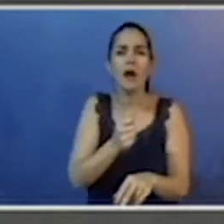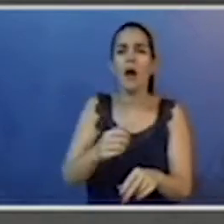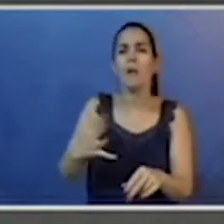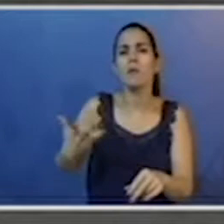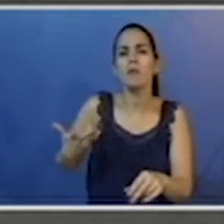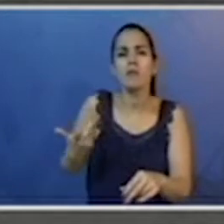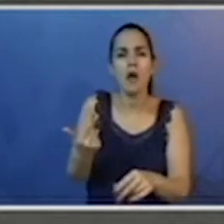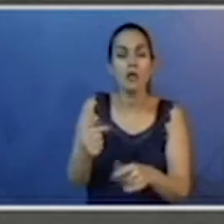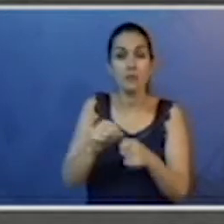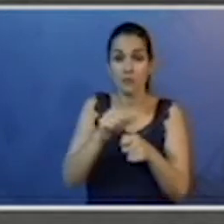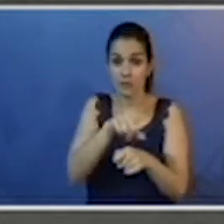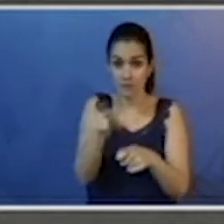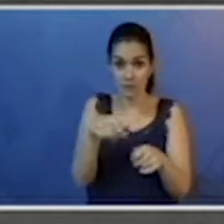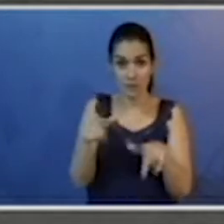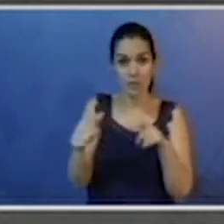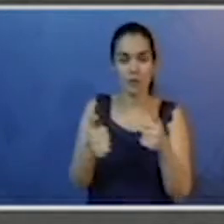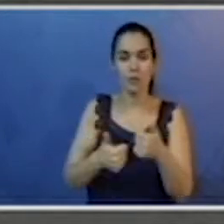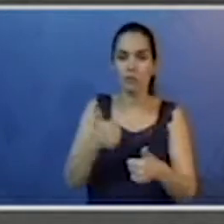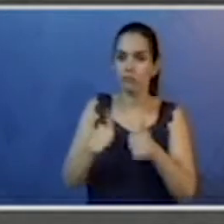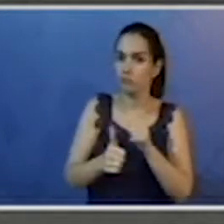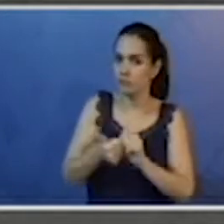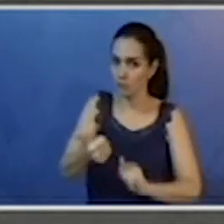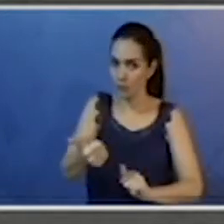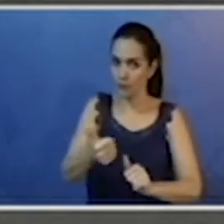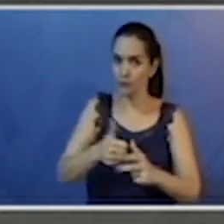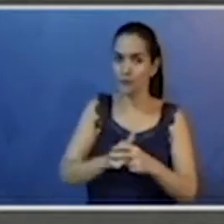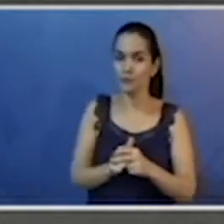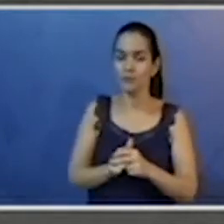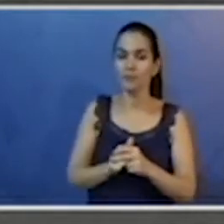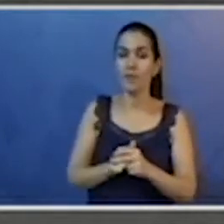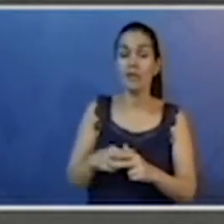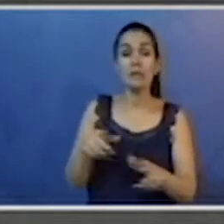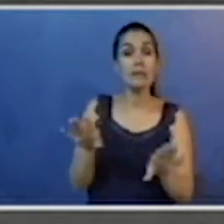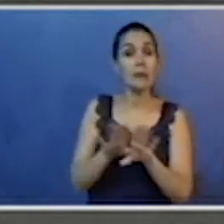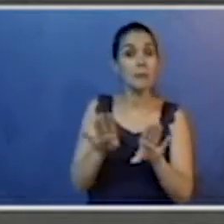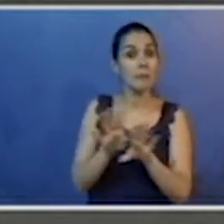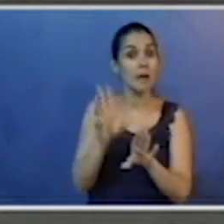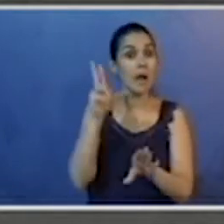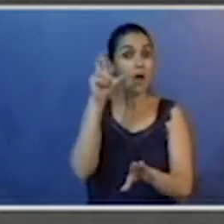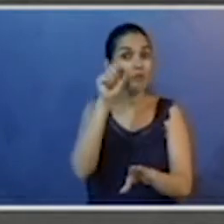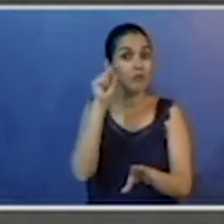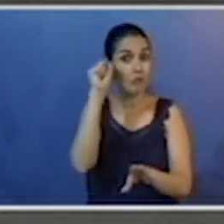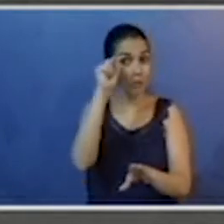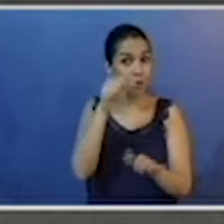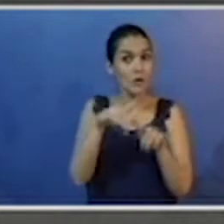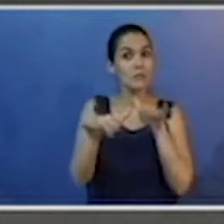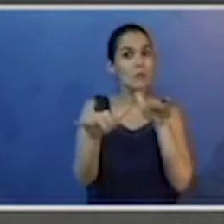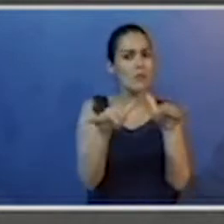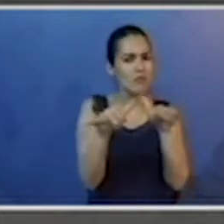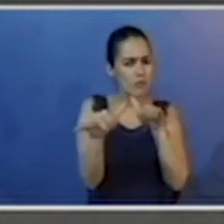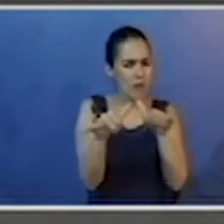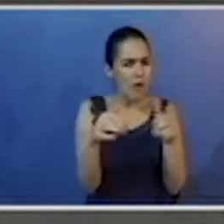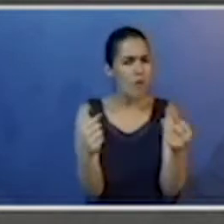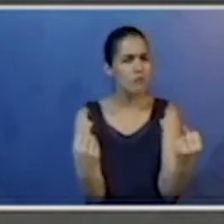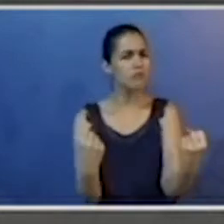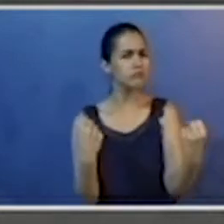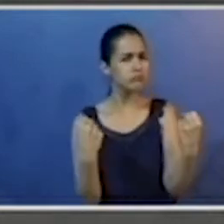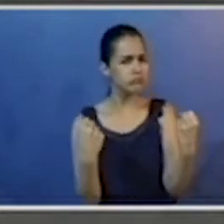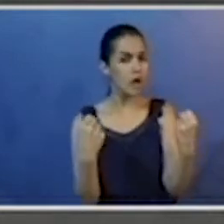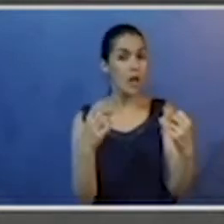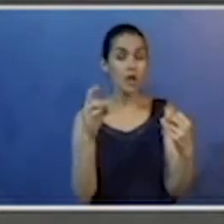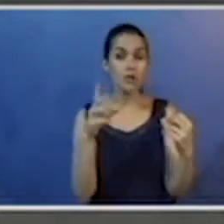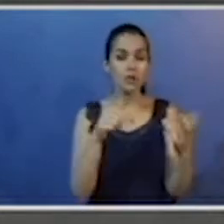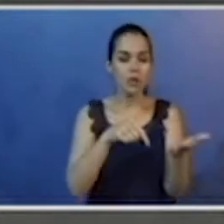jogar e praticar os esportes o controle da força também dos movimentos tá porque não é só